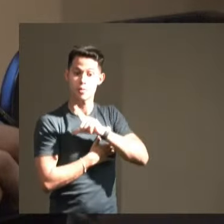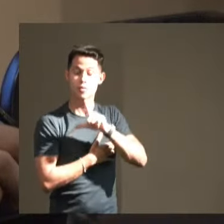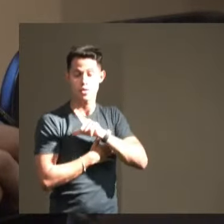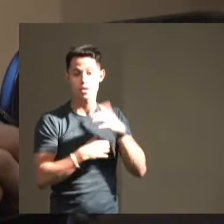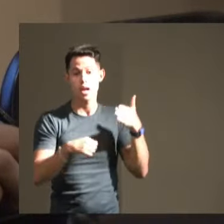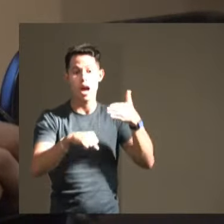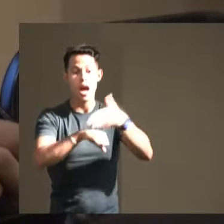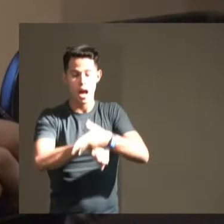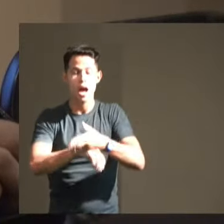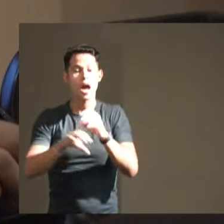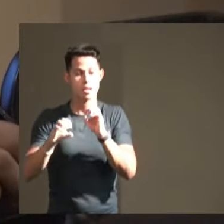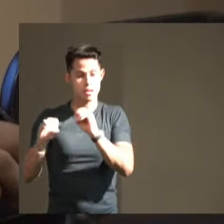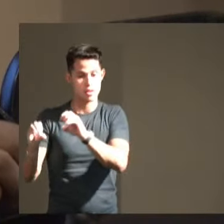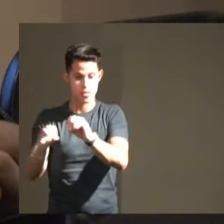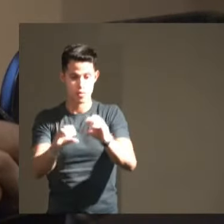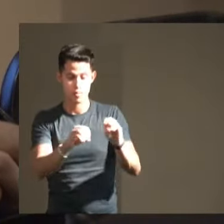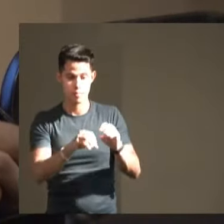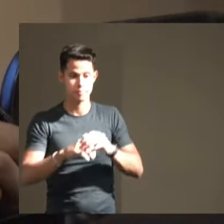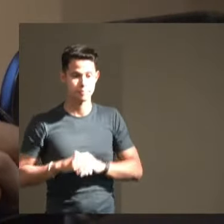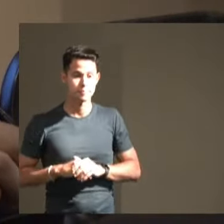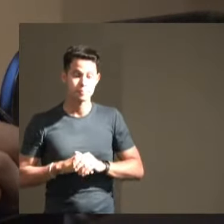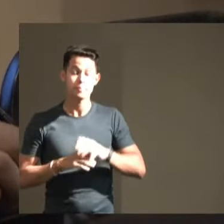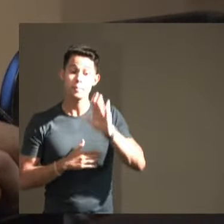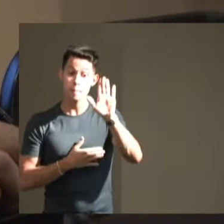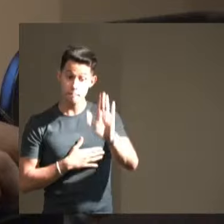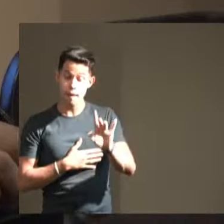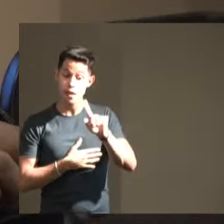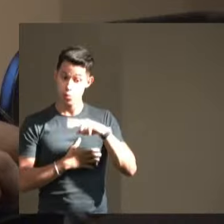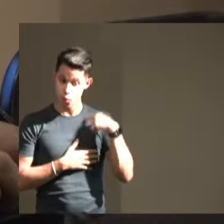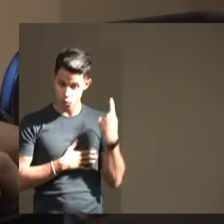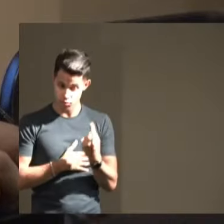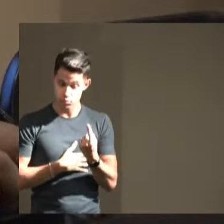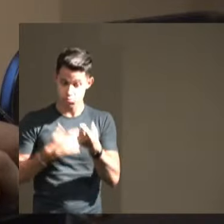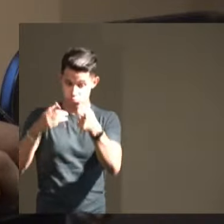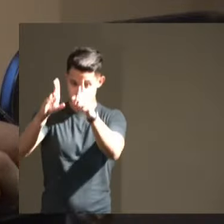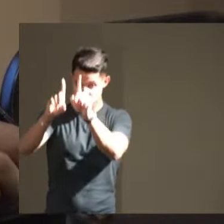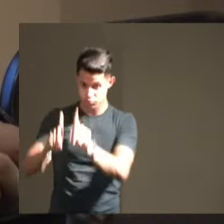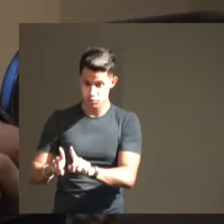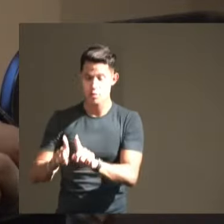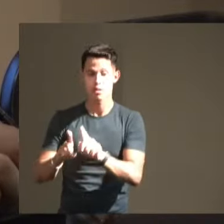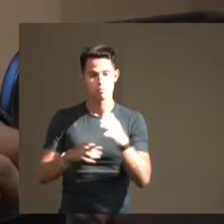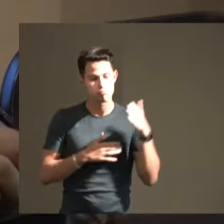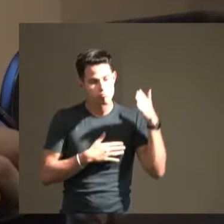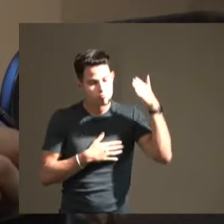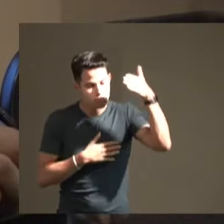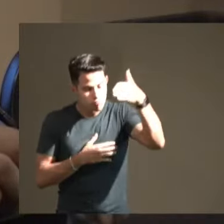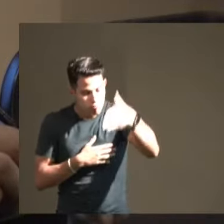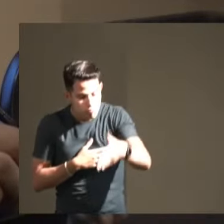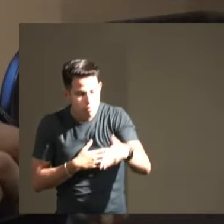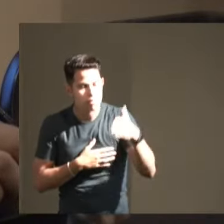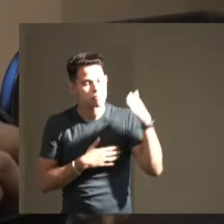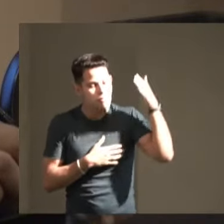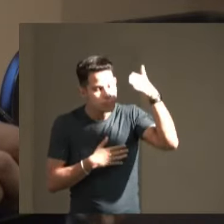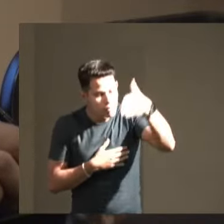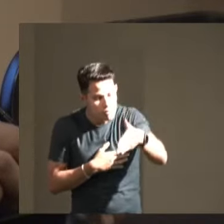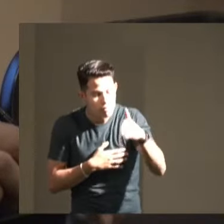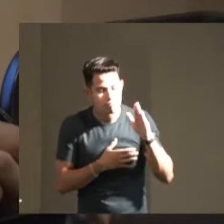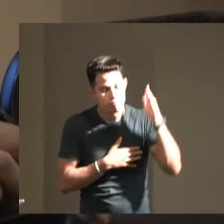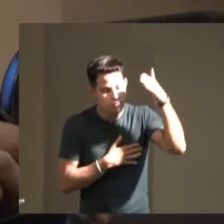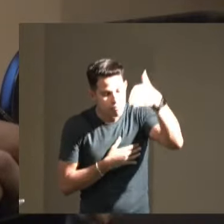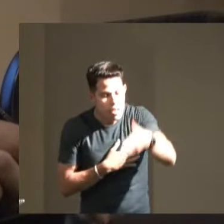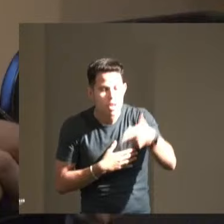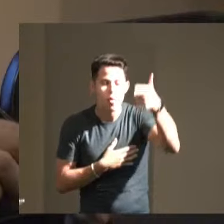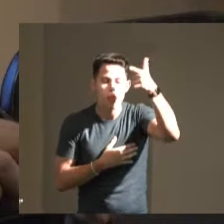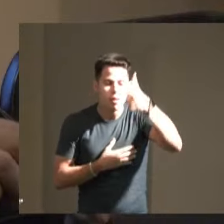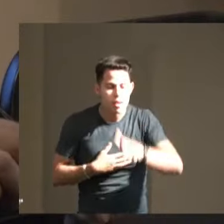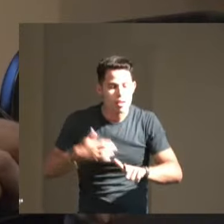à educação. Quando nós caminhamos um pouco mais e a gente conquista isso